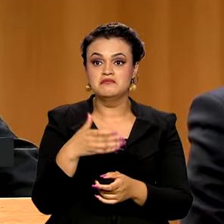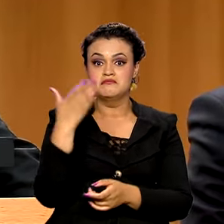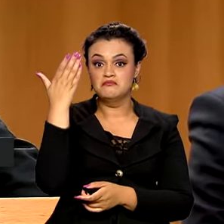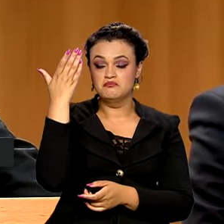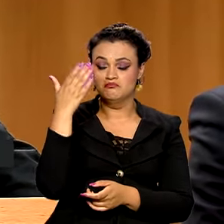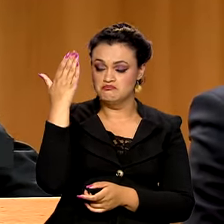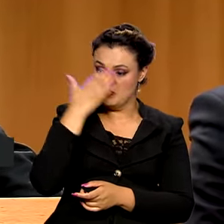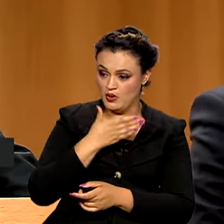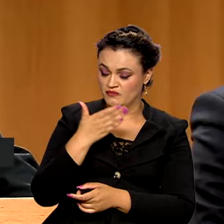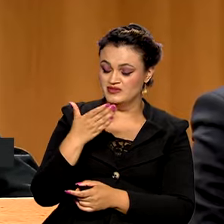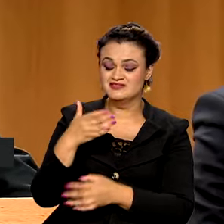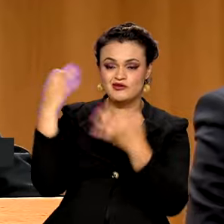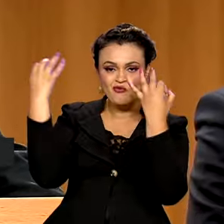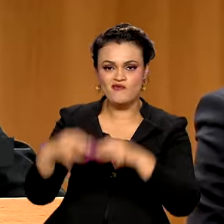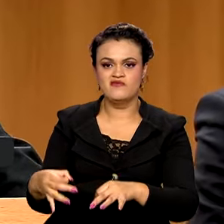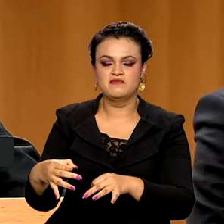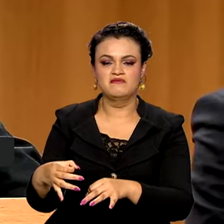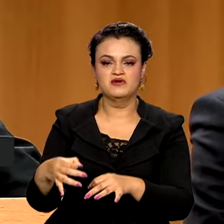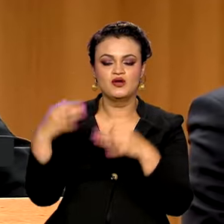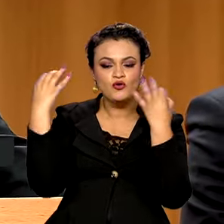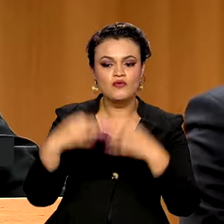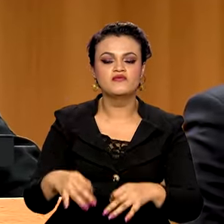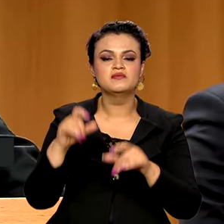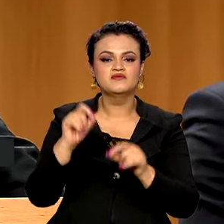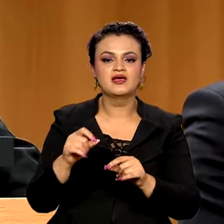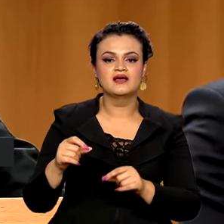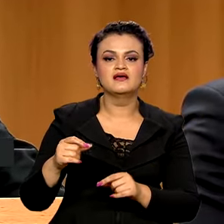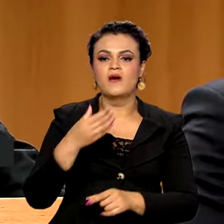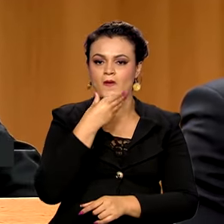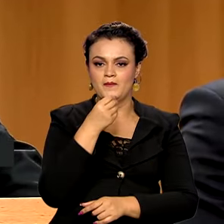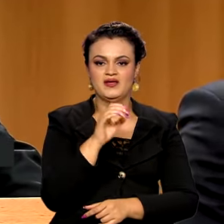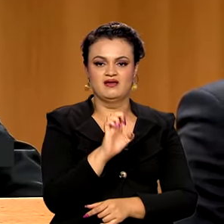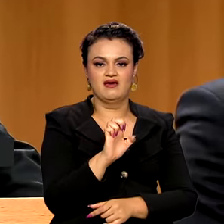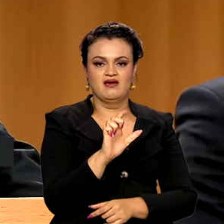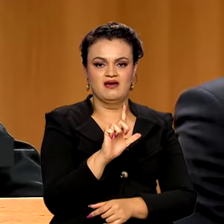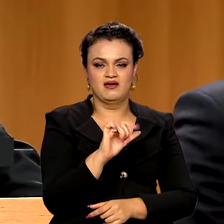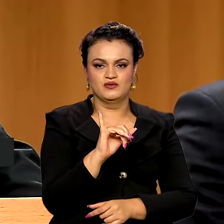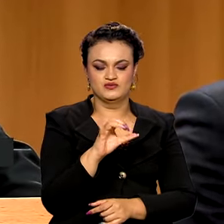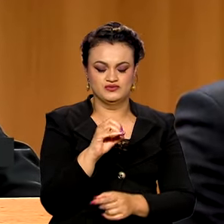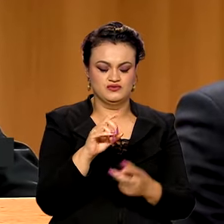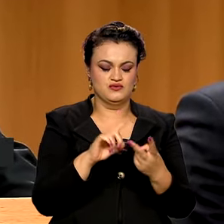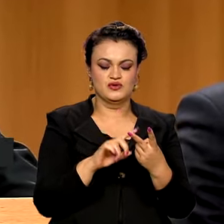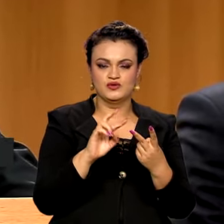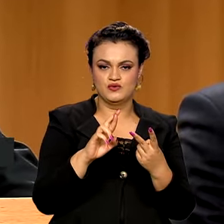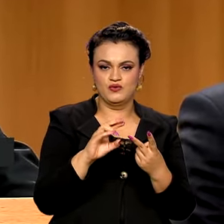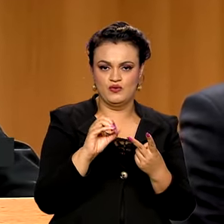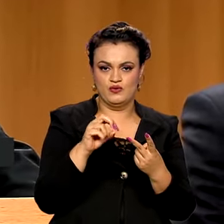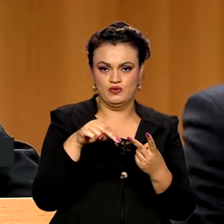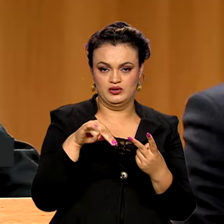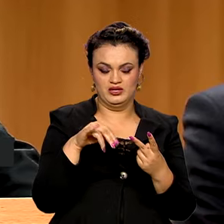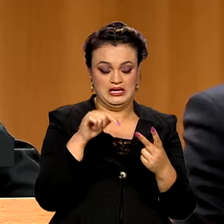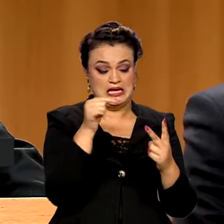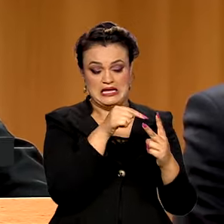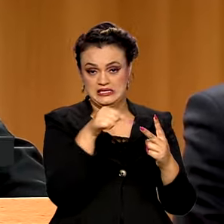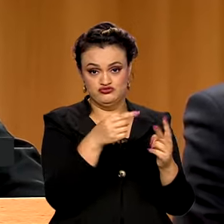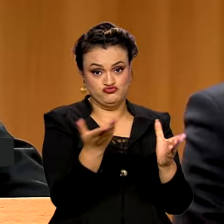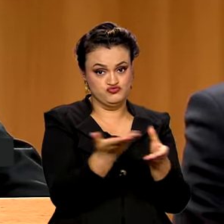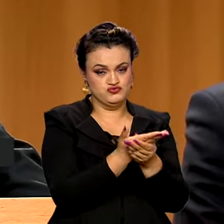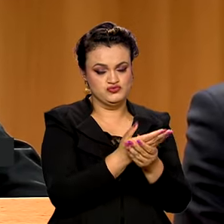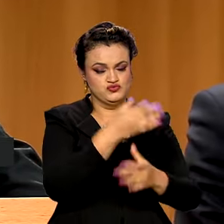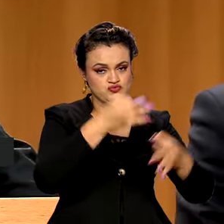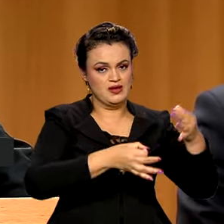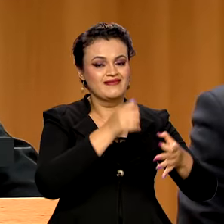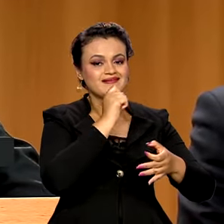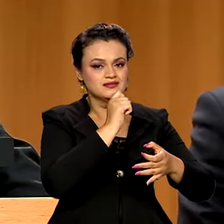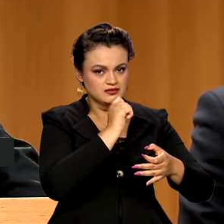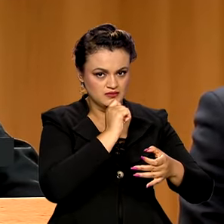indicavam ou confirmavam a participação do Elcio e do Rony. Lembremos que eles não foram julgados ainda. E havia